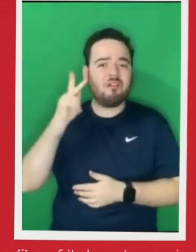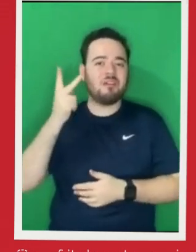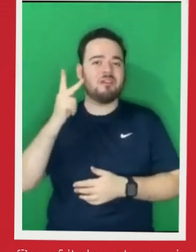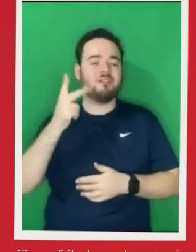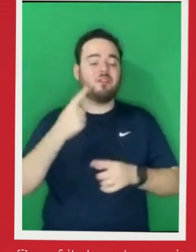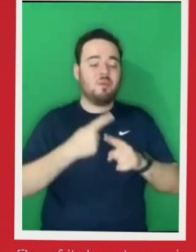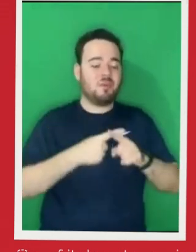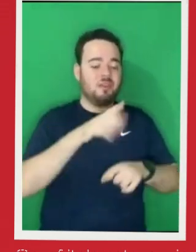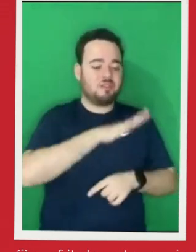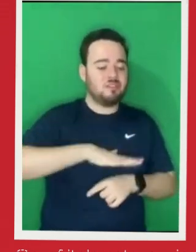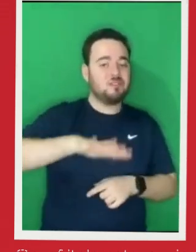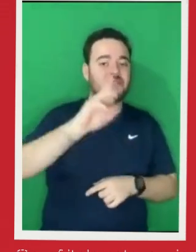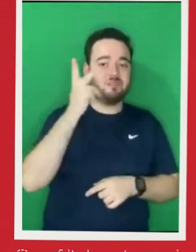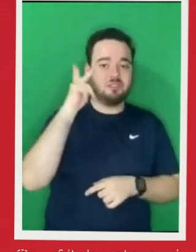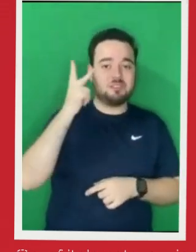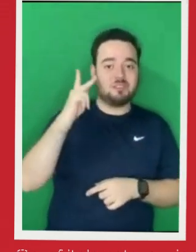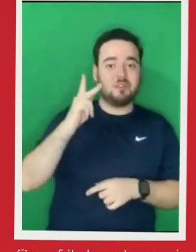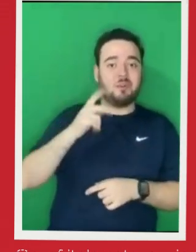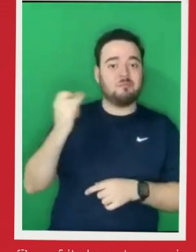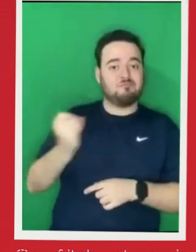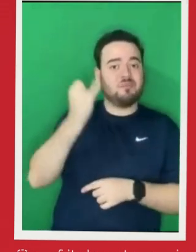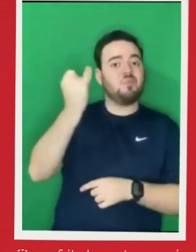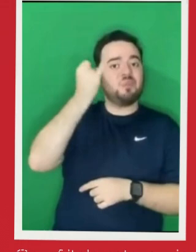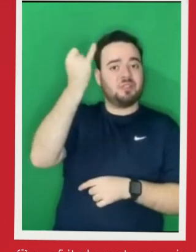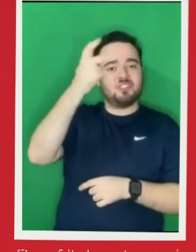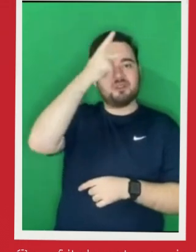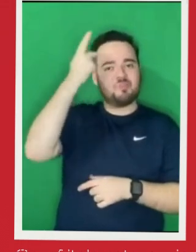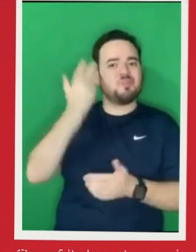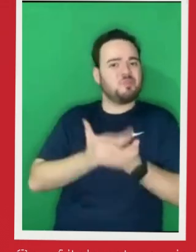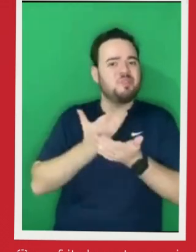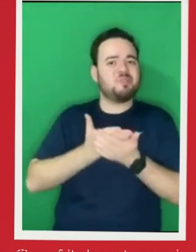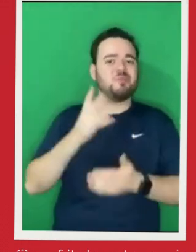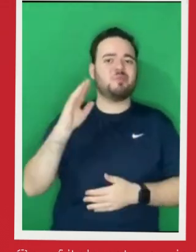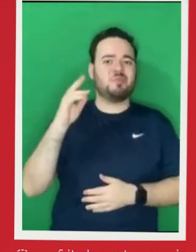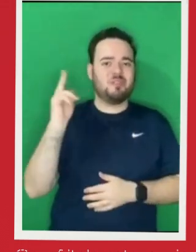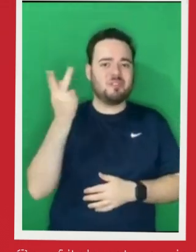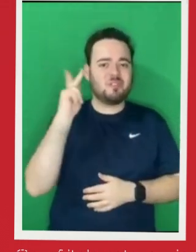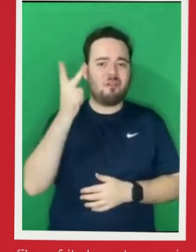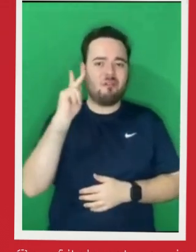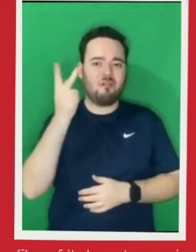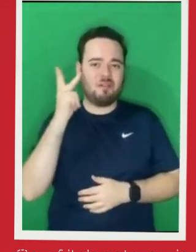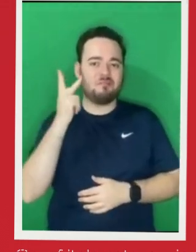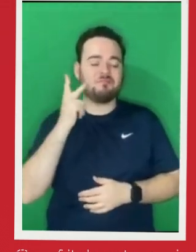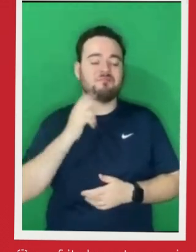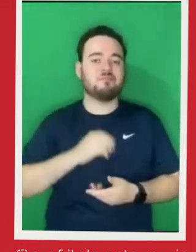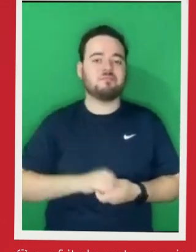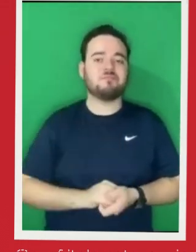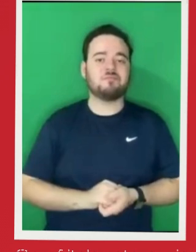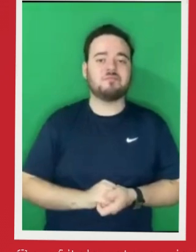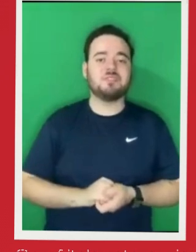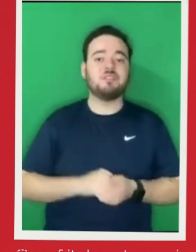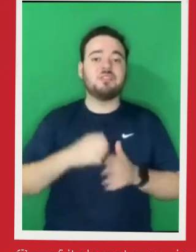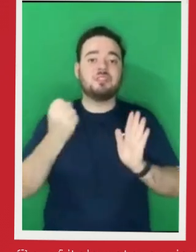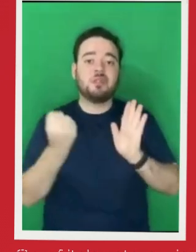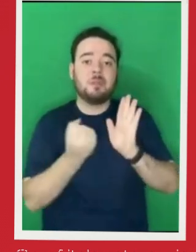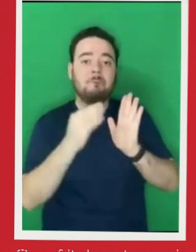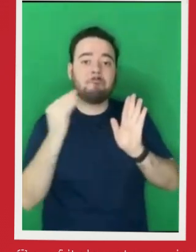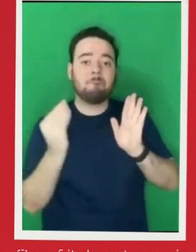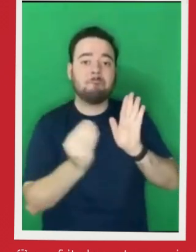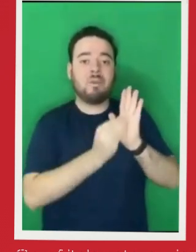superficial. A historiografia é um campo importante para as historiadoras, para os historiadores. As histórias são contadas a partir